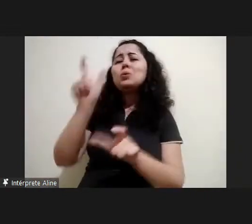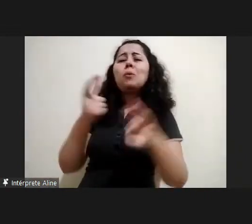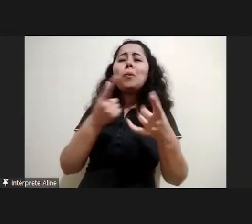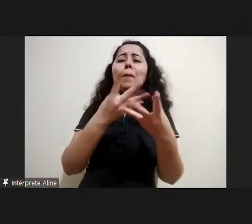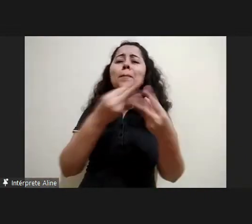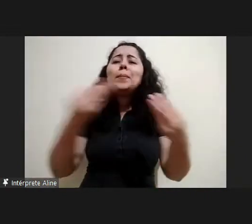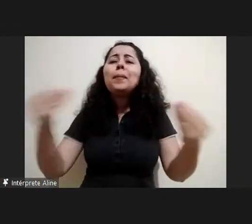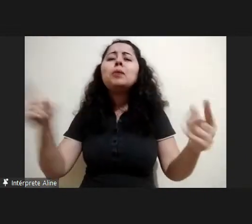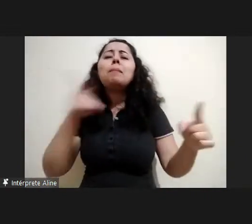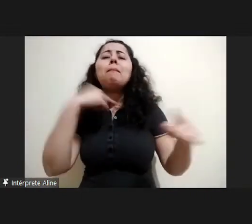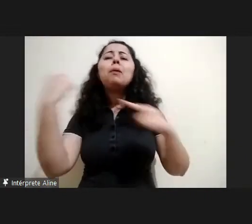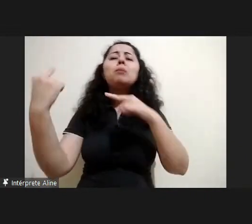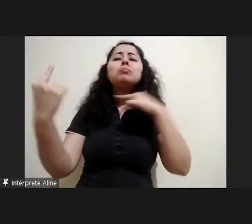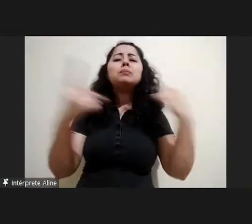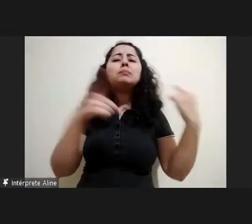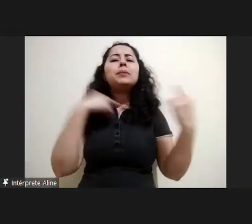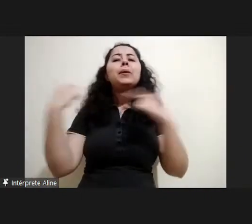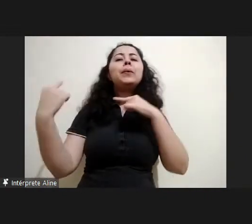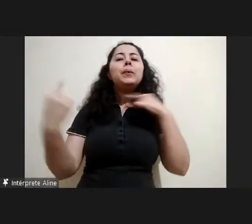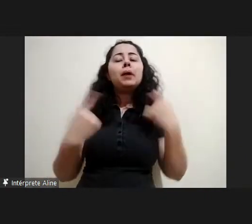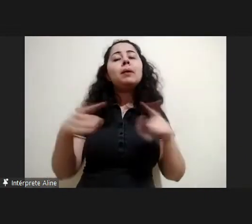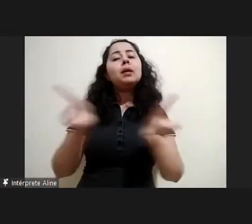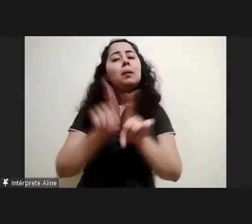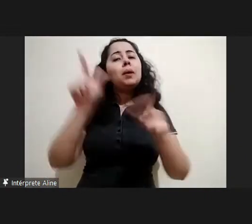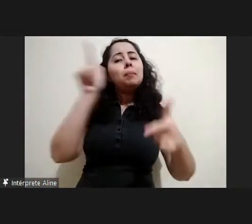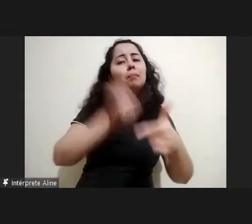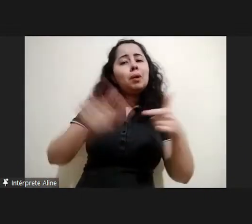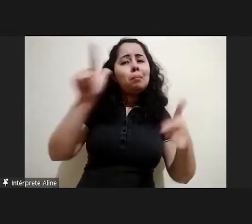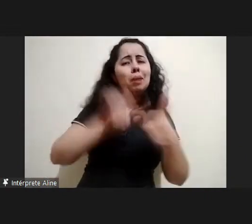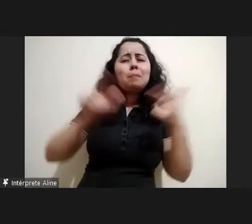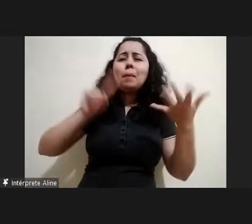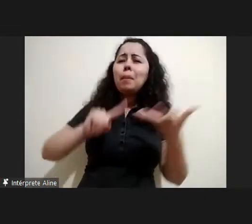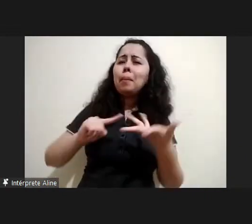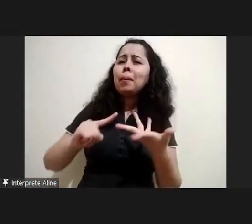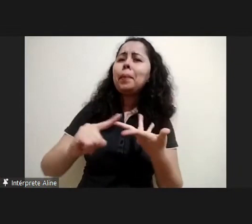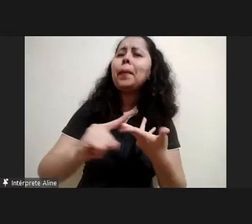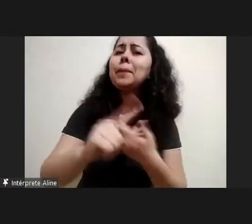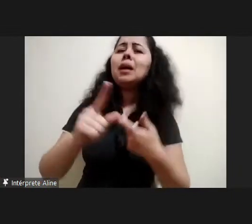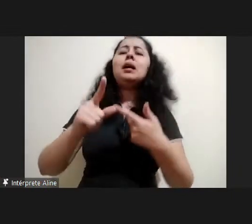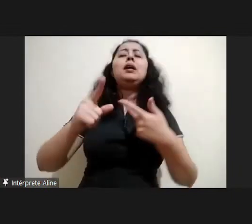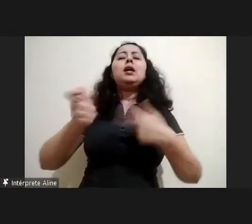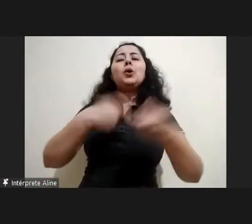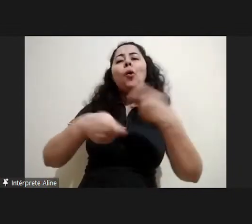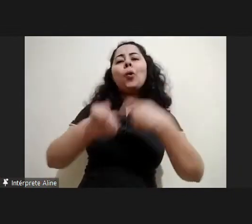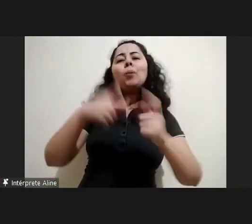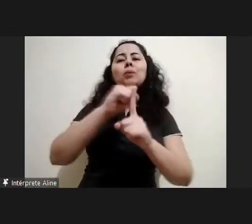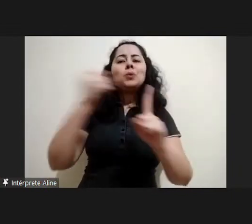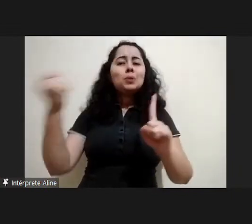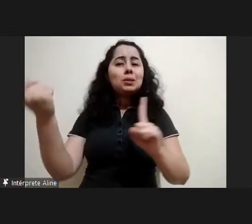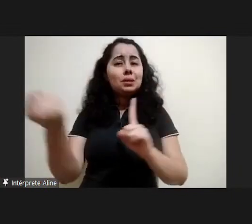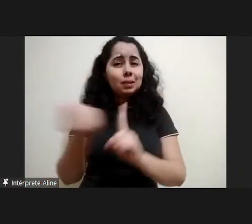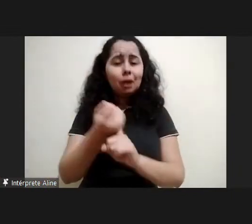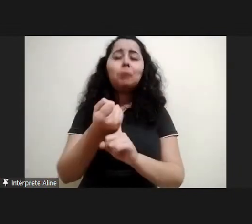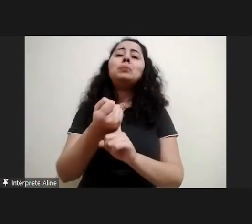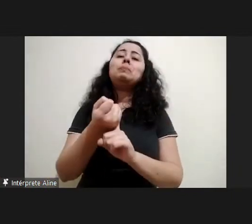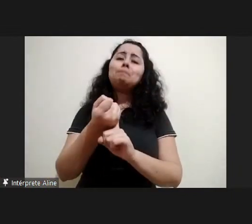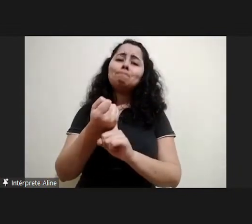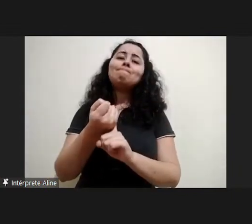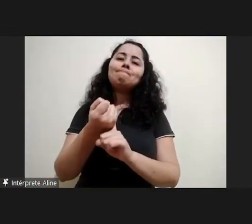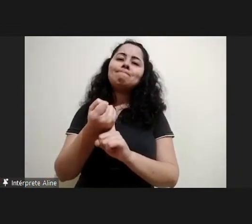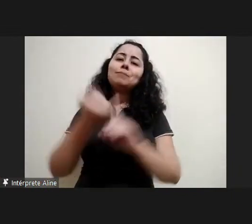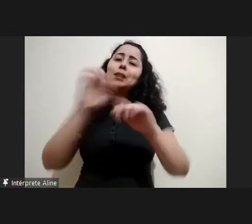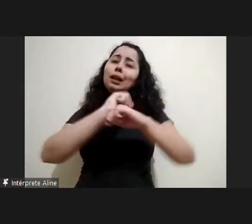tantas crises de natureza econômica, social, ela, sem dúvida nenhuma, atingiram